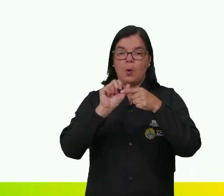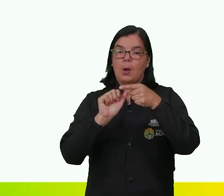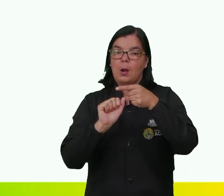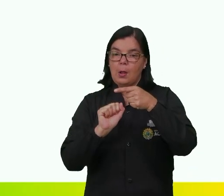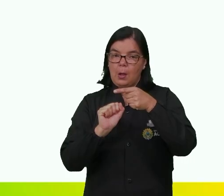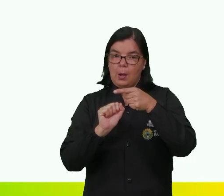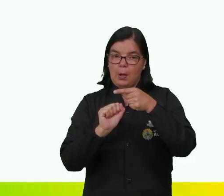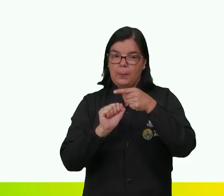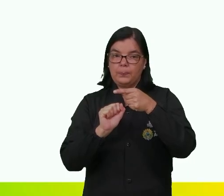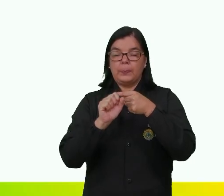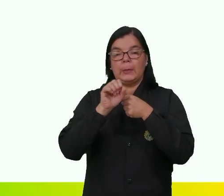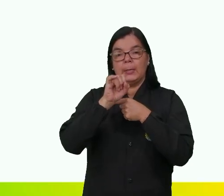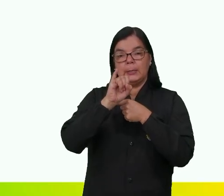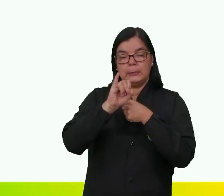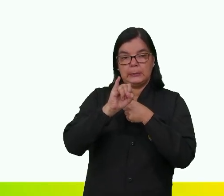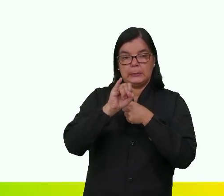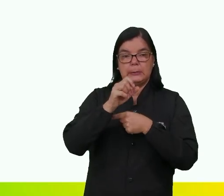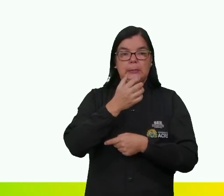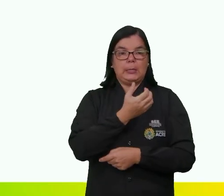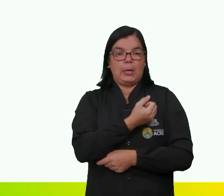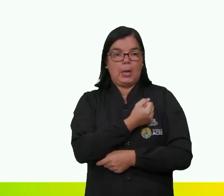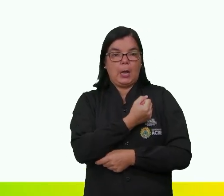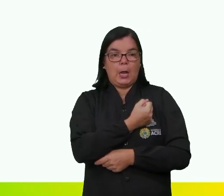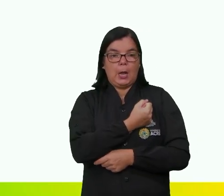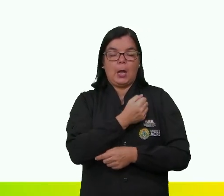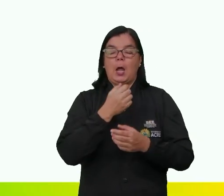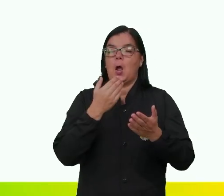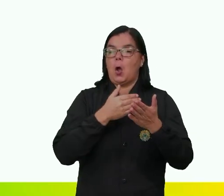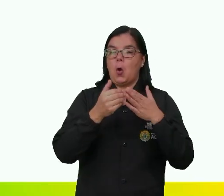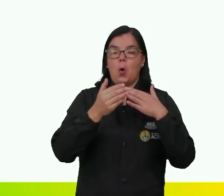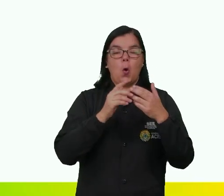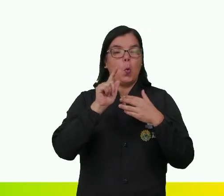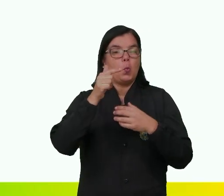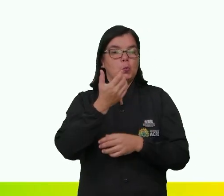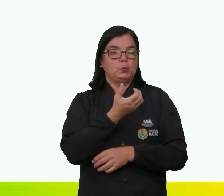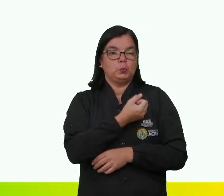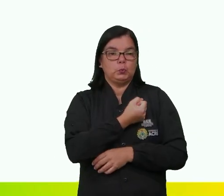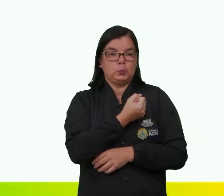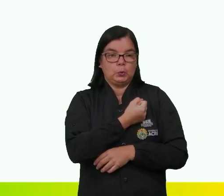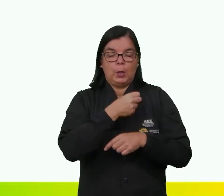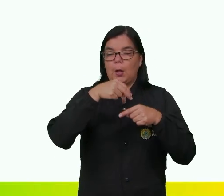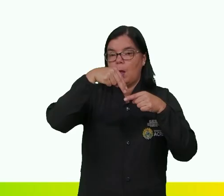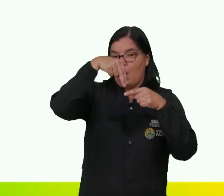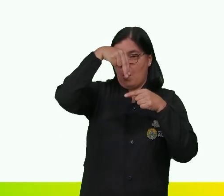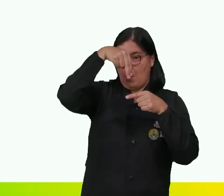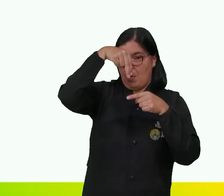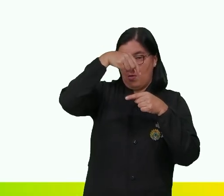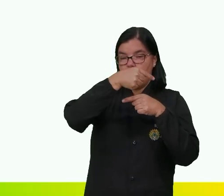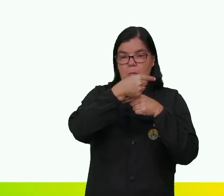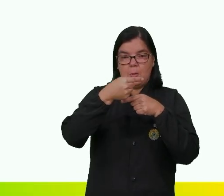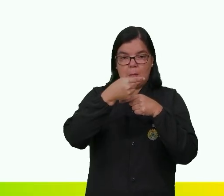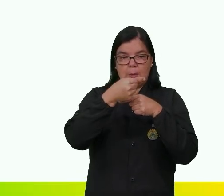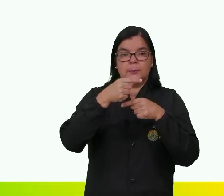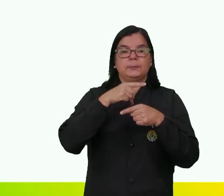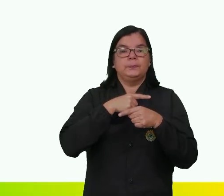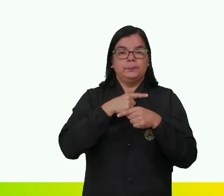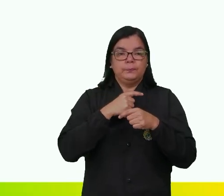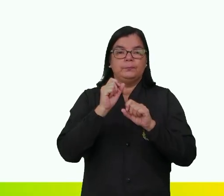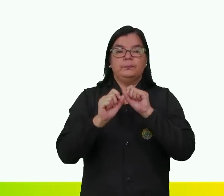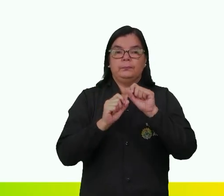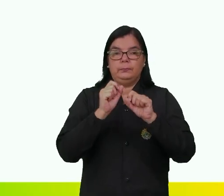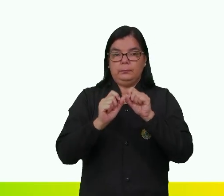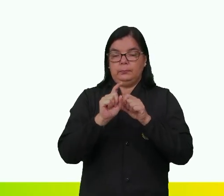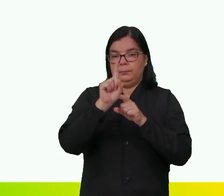Se você elevar a menos algum outro número, um número n, por exemplo, então isso aqui vai